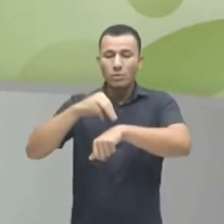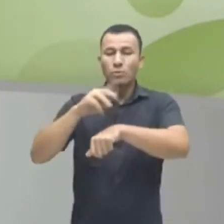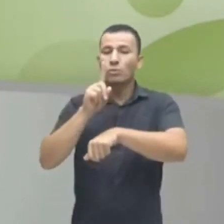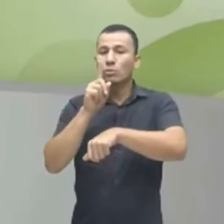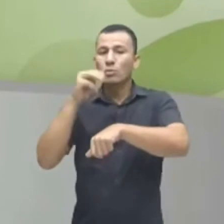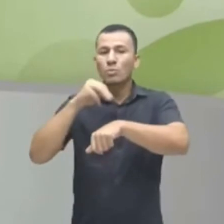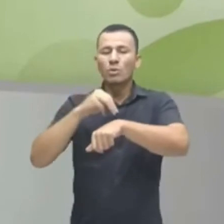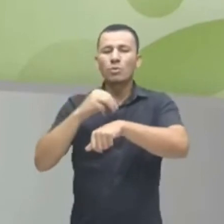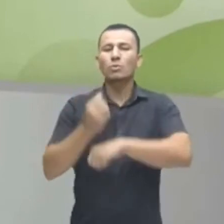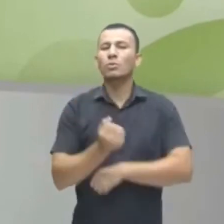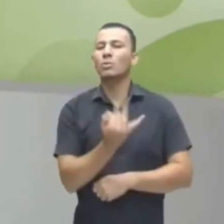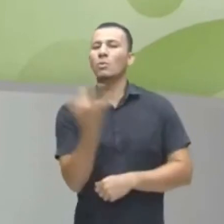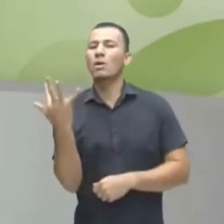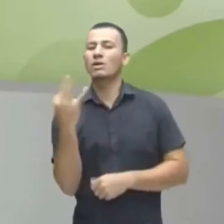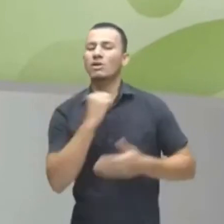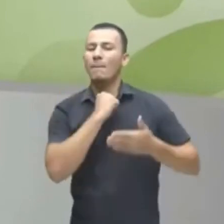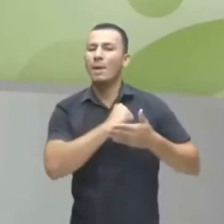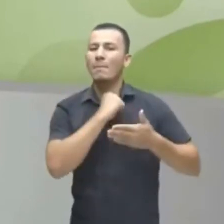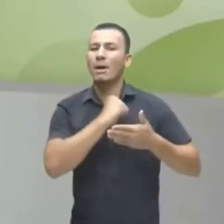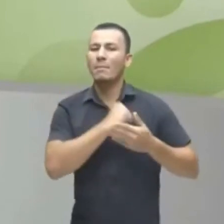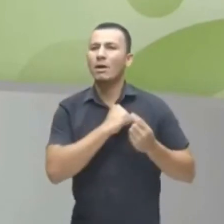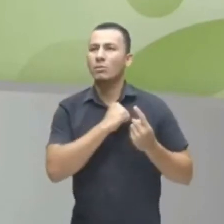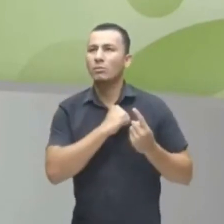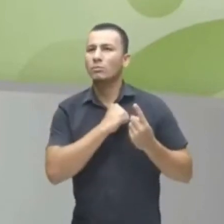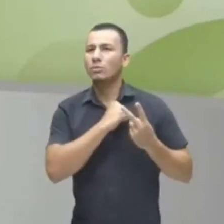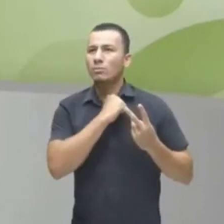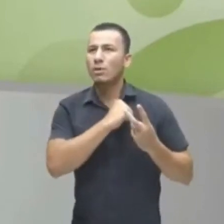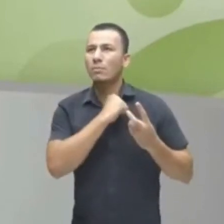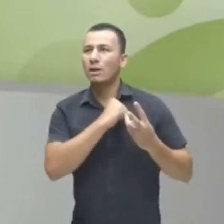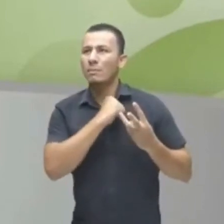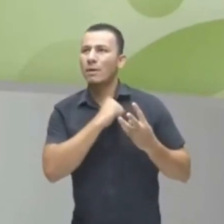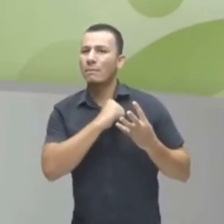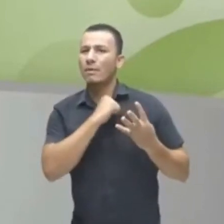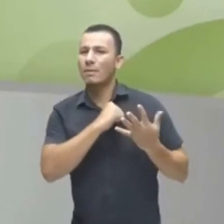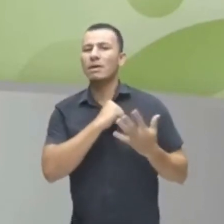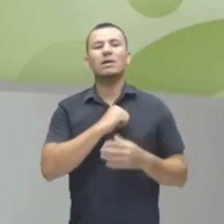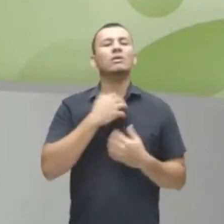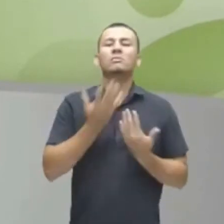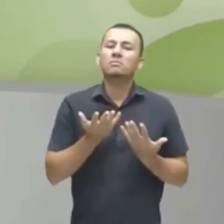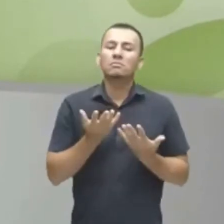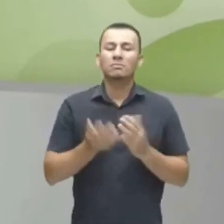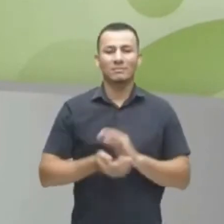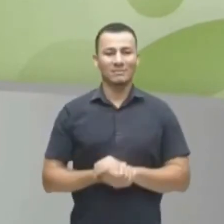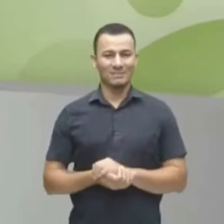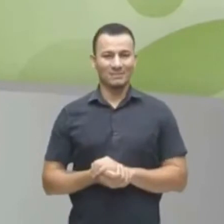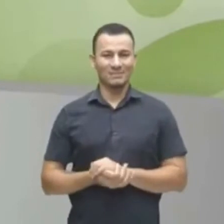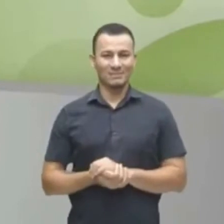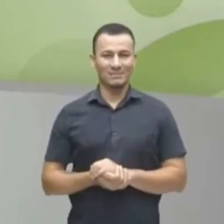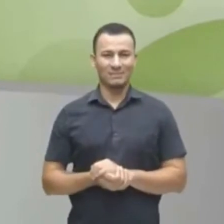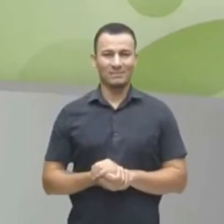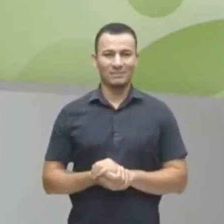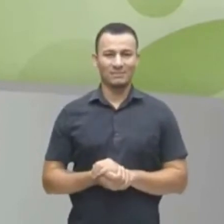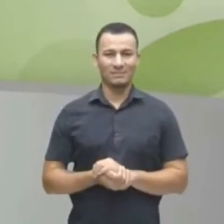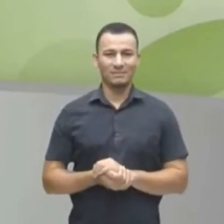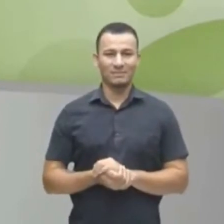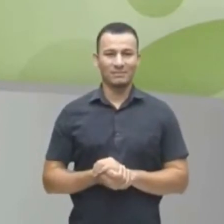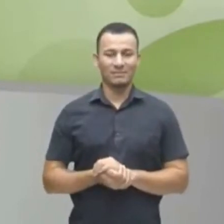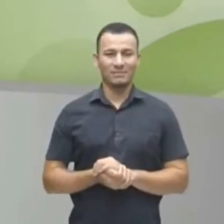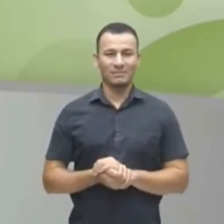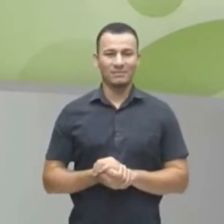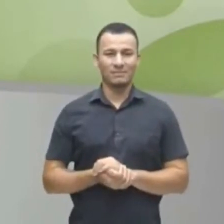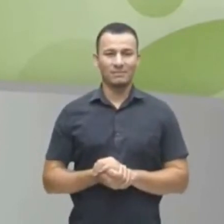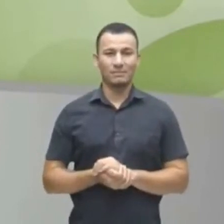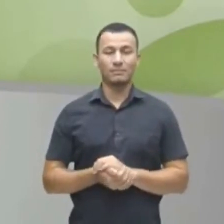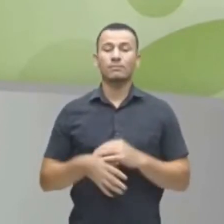quantas vezes esse batimento cardíaco é percebido pela mãozinha de vocês, tá bom? Avançando mais um pouquinho,